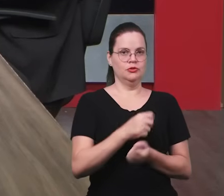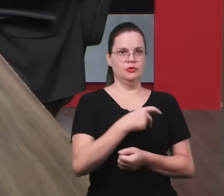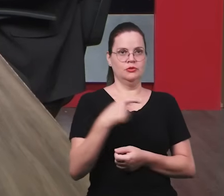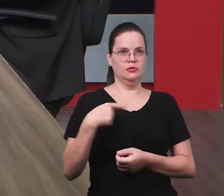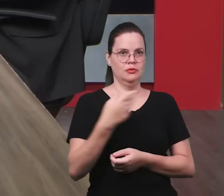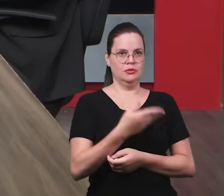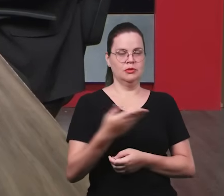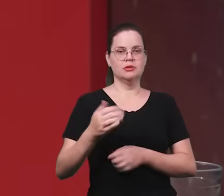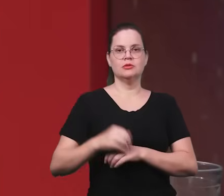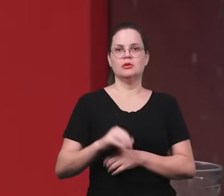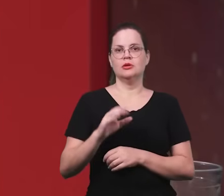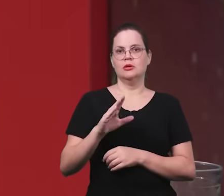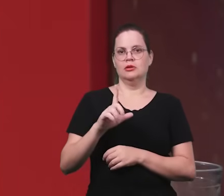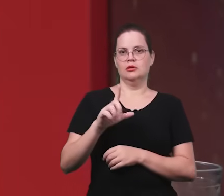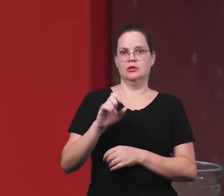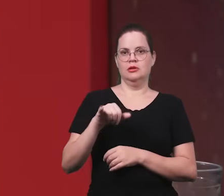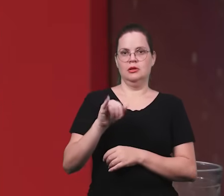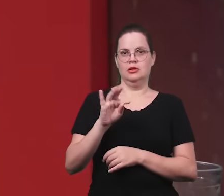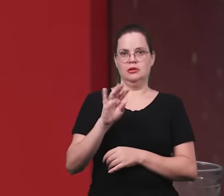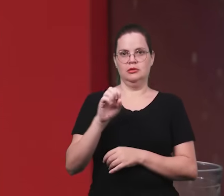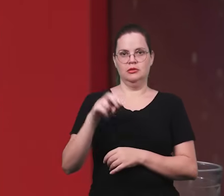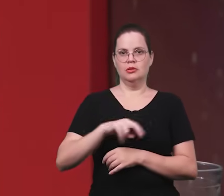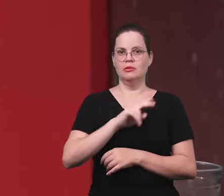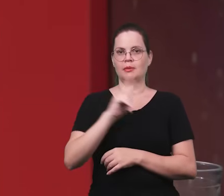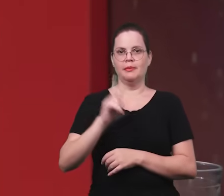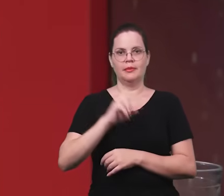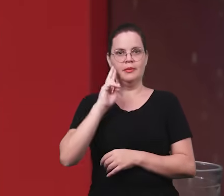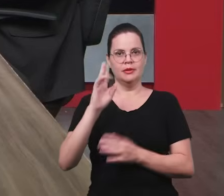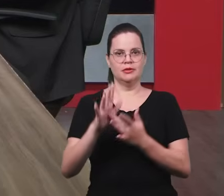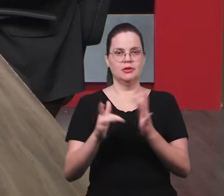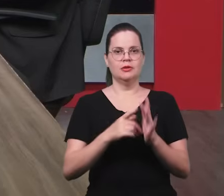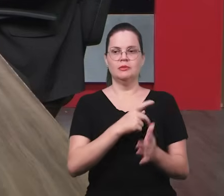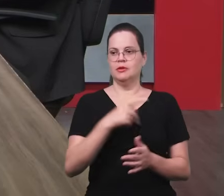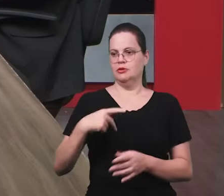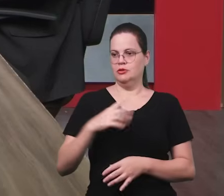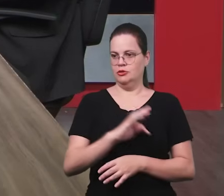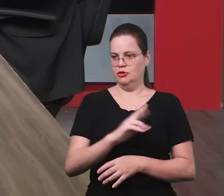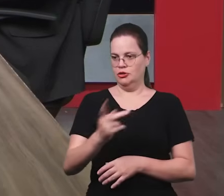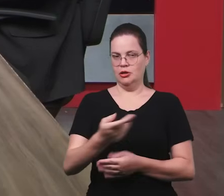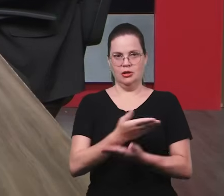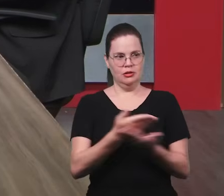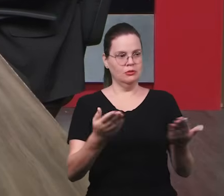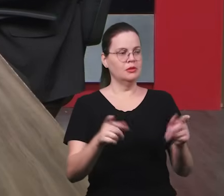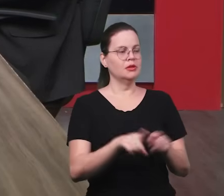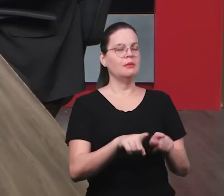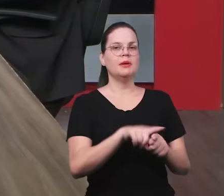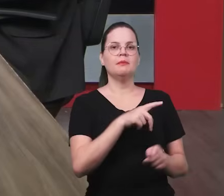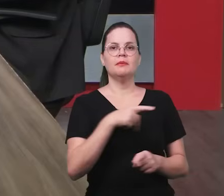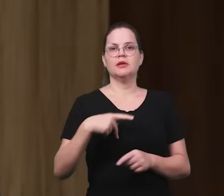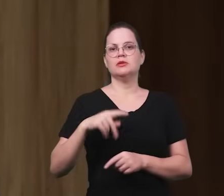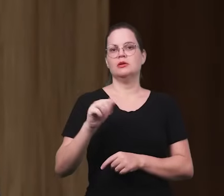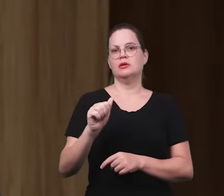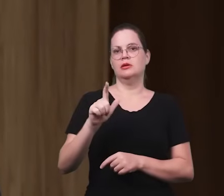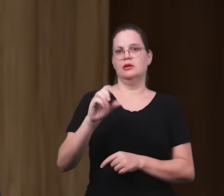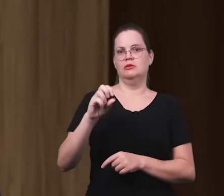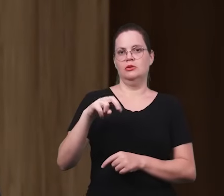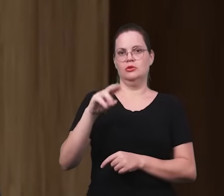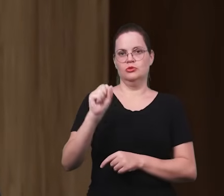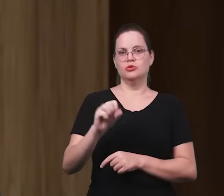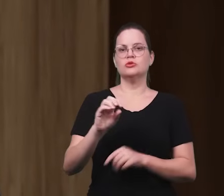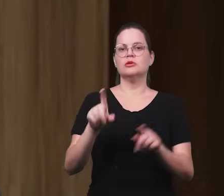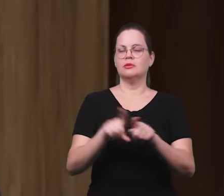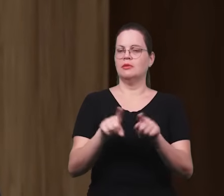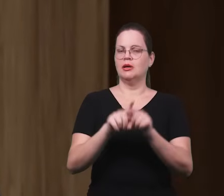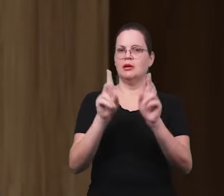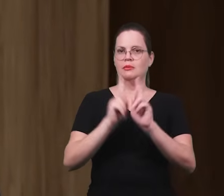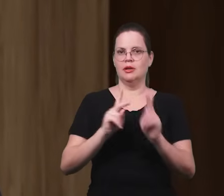Senhor. Pai do Senhor, pastor Tiago, Pai do Senhor, aqueles que estão nos assistindo. Pastor Alonso também está conosco. Paz do Senhor, pastor, tudo bem? Paz do Senhor a todos,